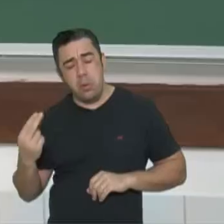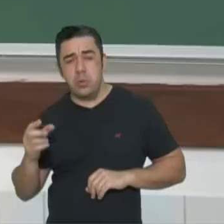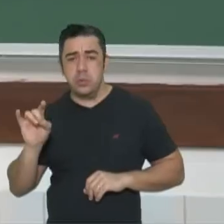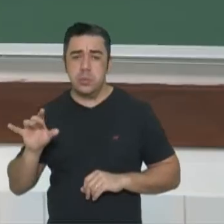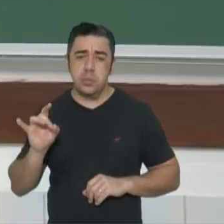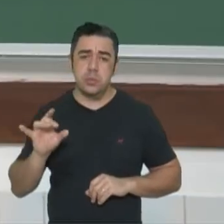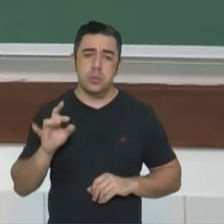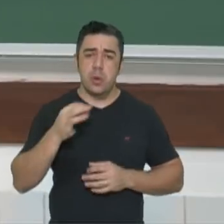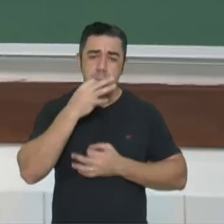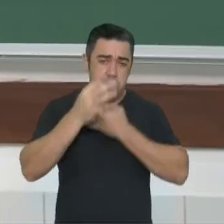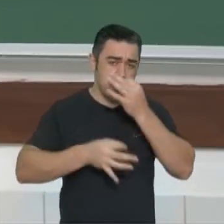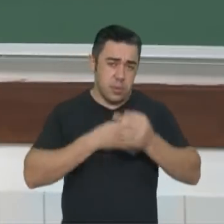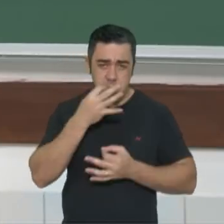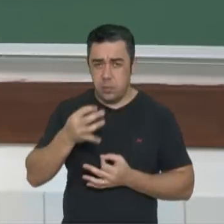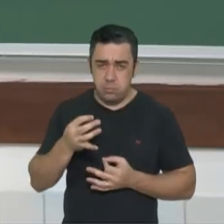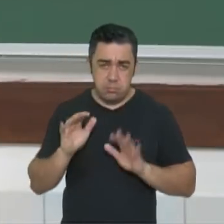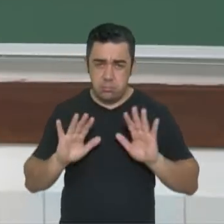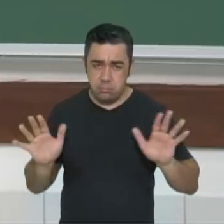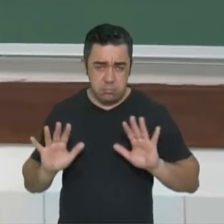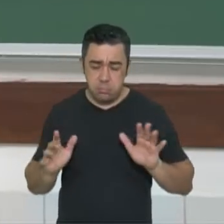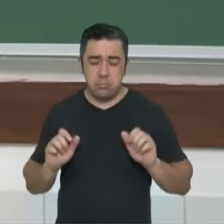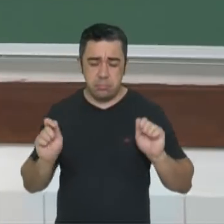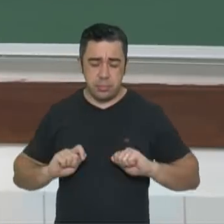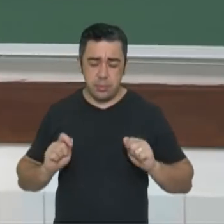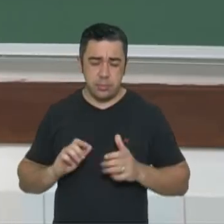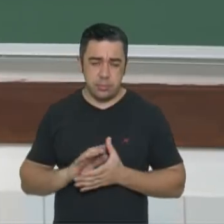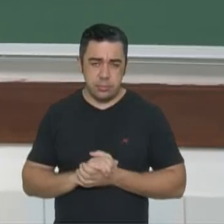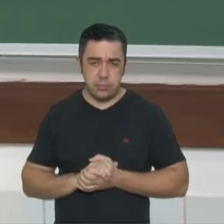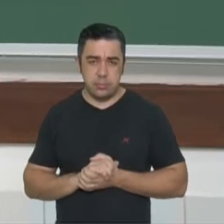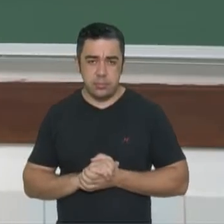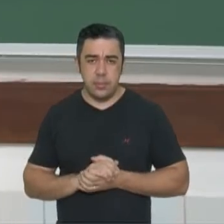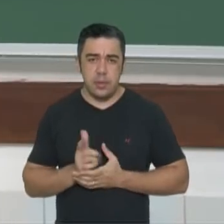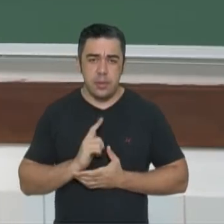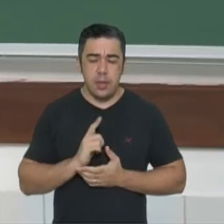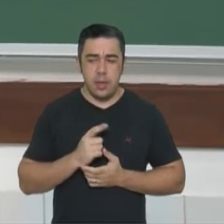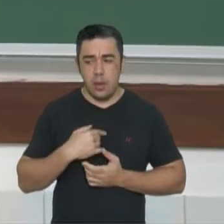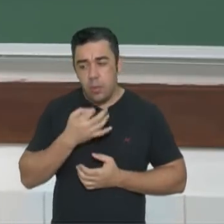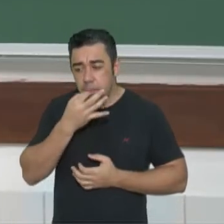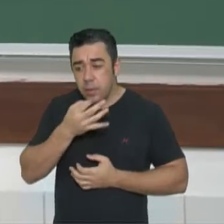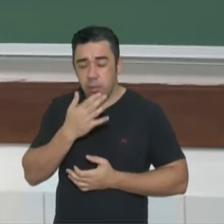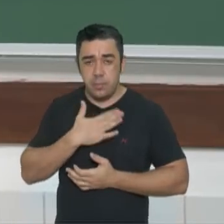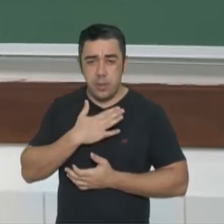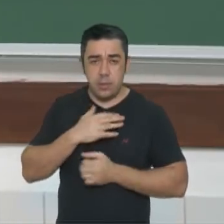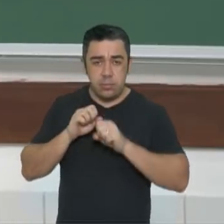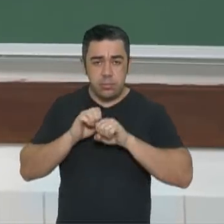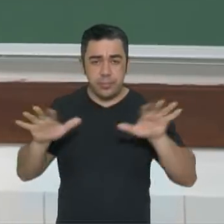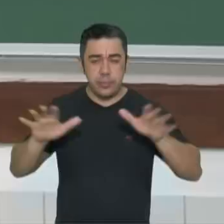uma informação, ou posso passar uma informação com uma opinião. Aí eu sou formador de opiniões, certo?